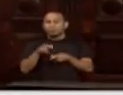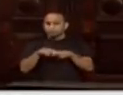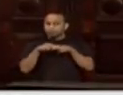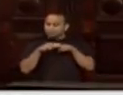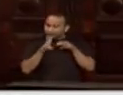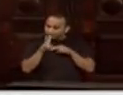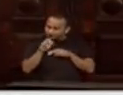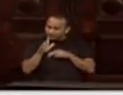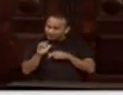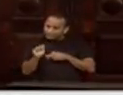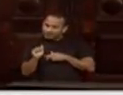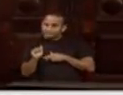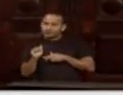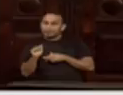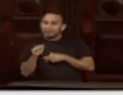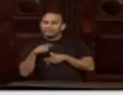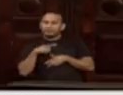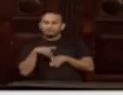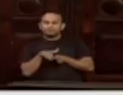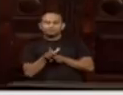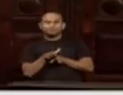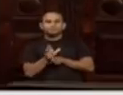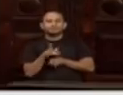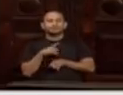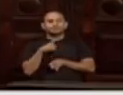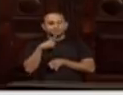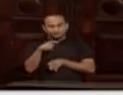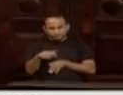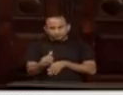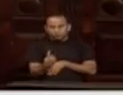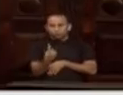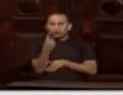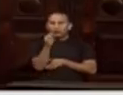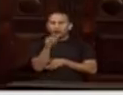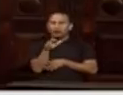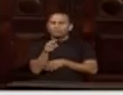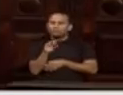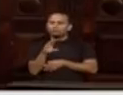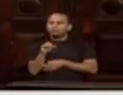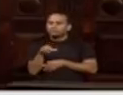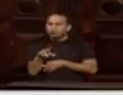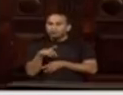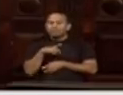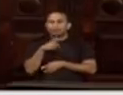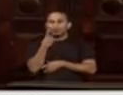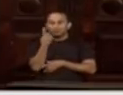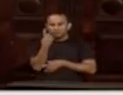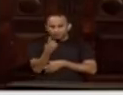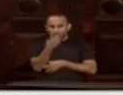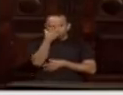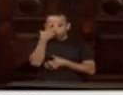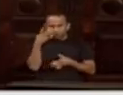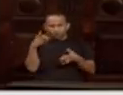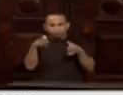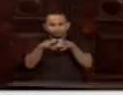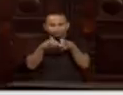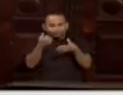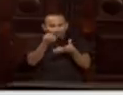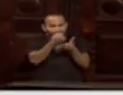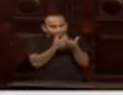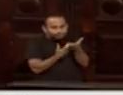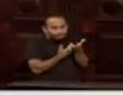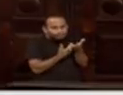wahda seguindo as orientações do supremo tem que ser de um auditor tem que ser de um técnico do tribunal de contas não há dúvida